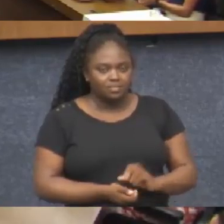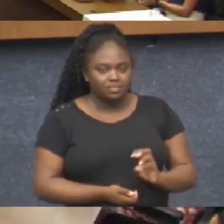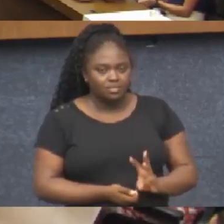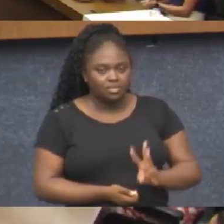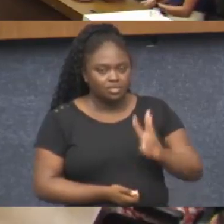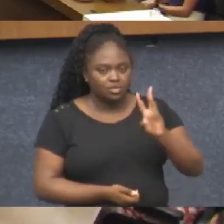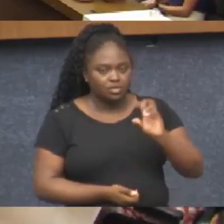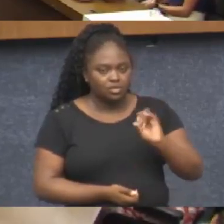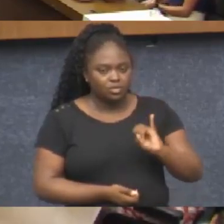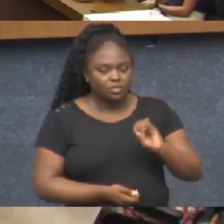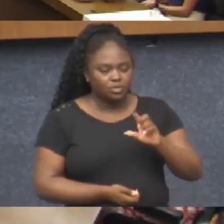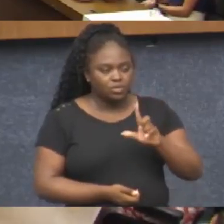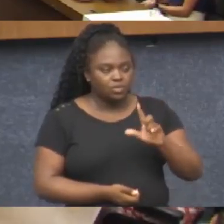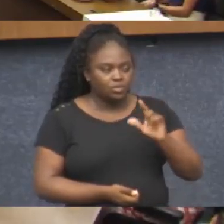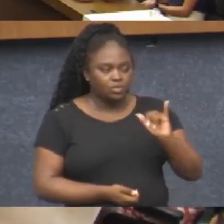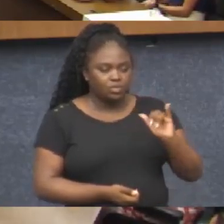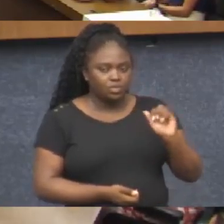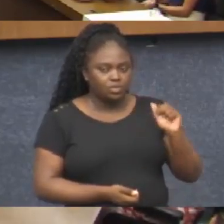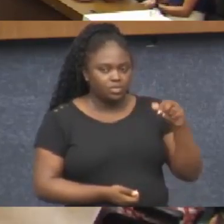William da Cruz Peixoto.